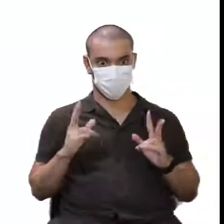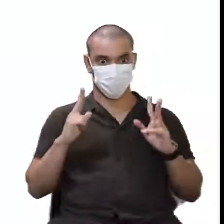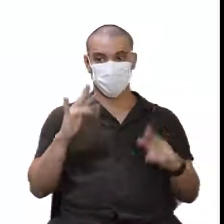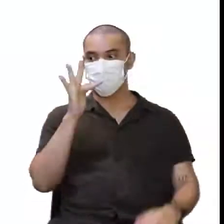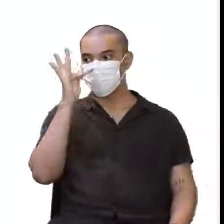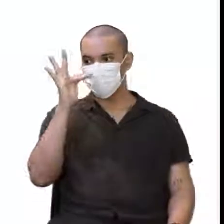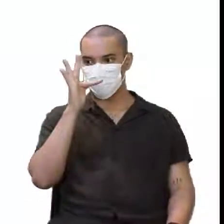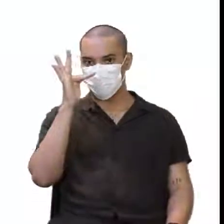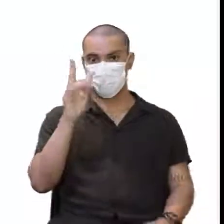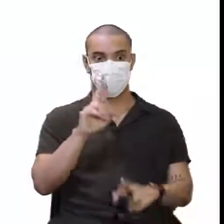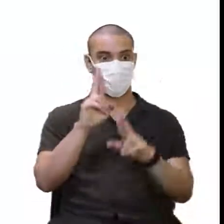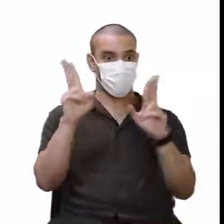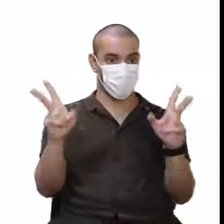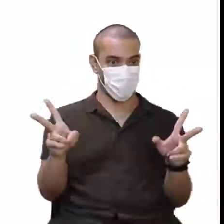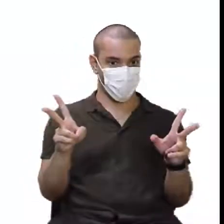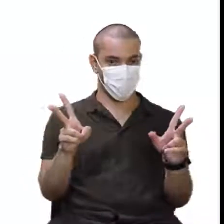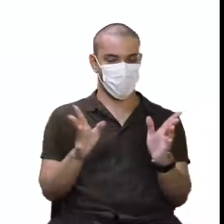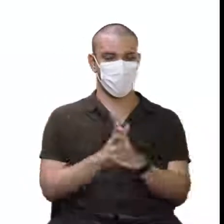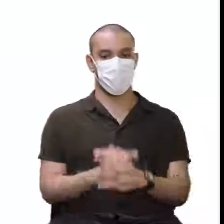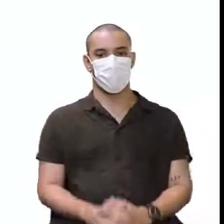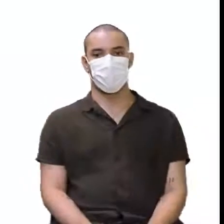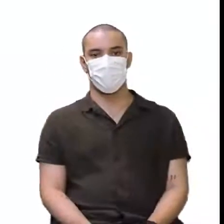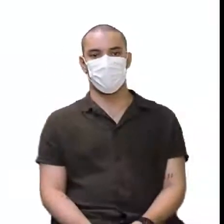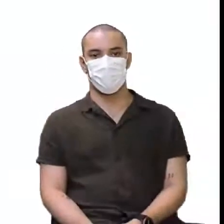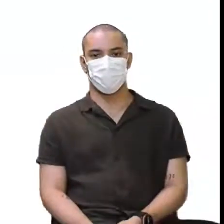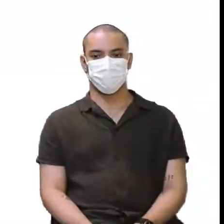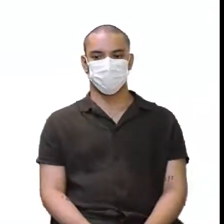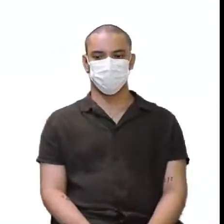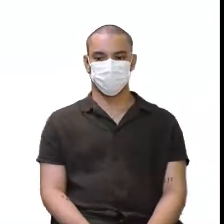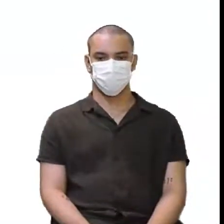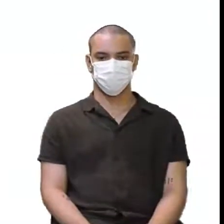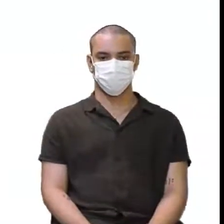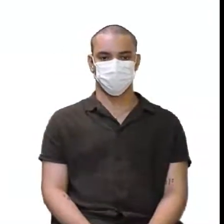flores. Tá bom? Vamos seguindo?